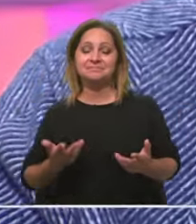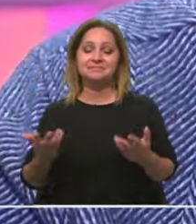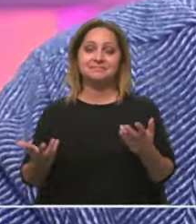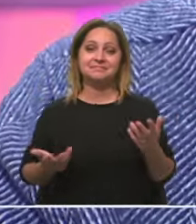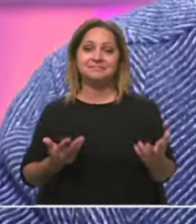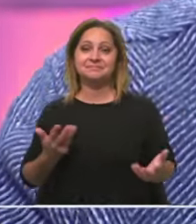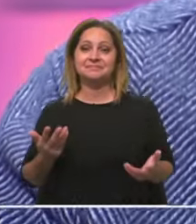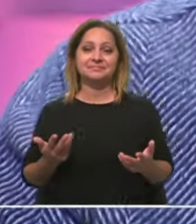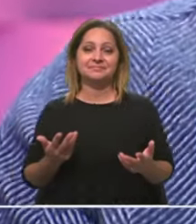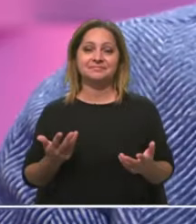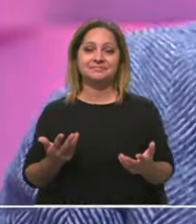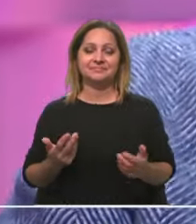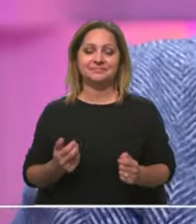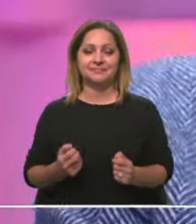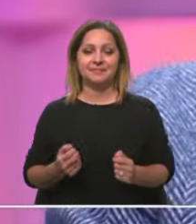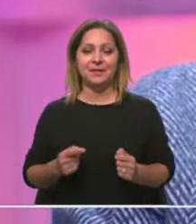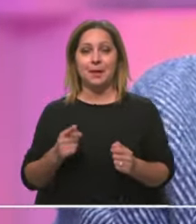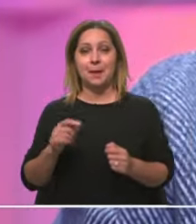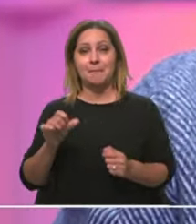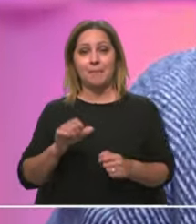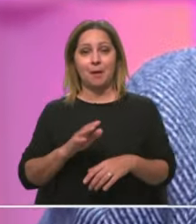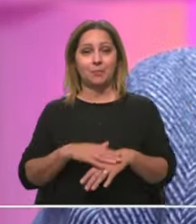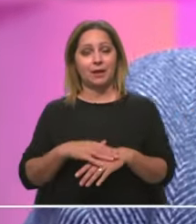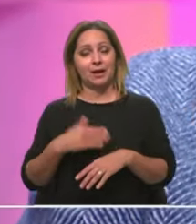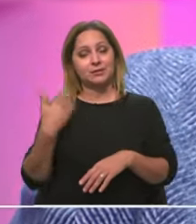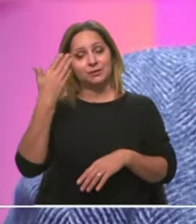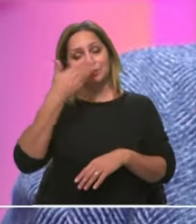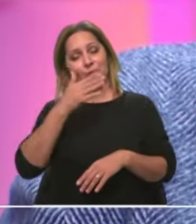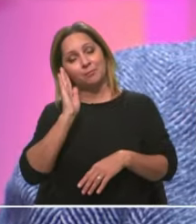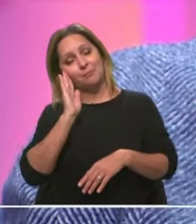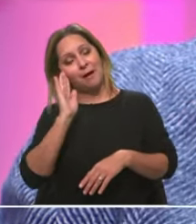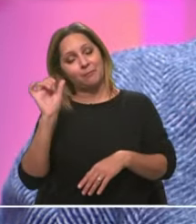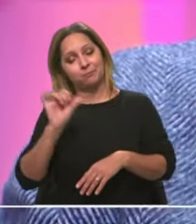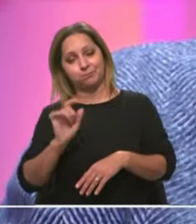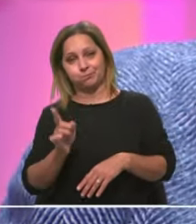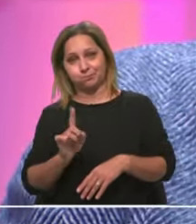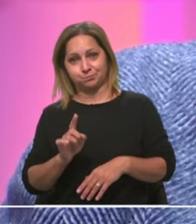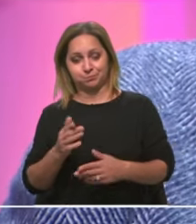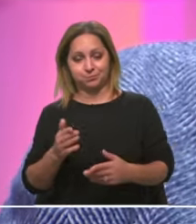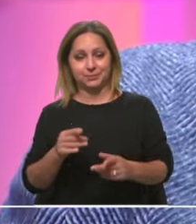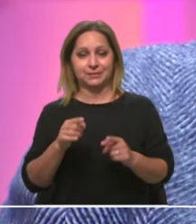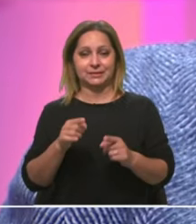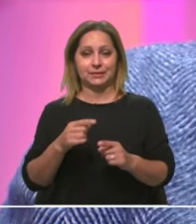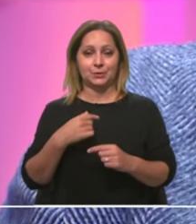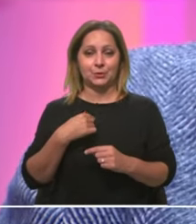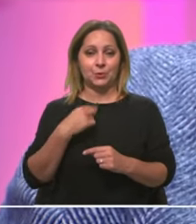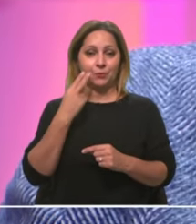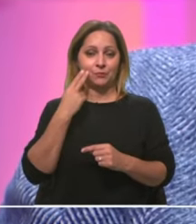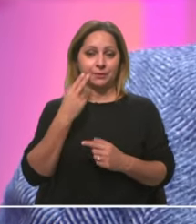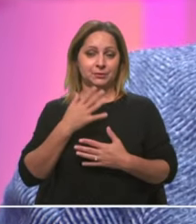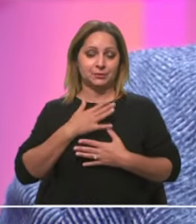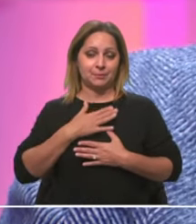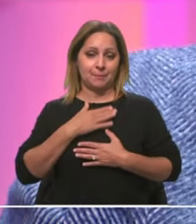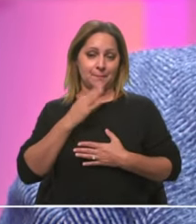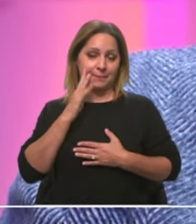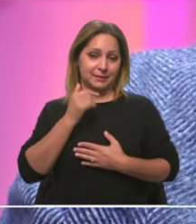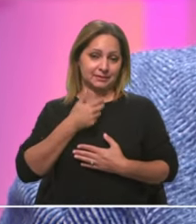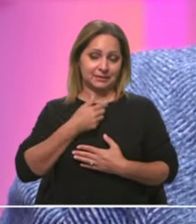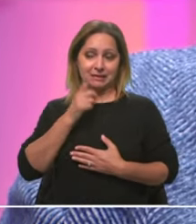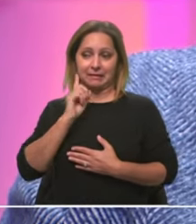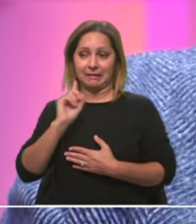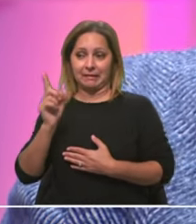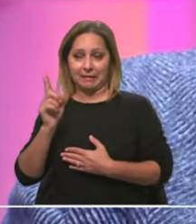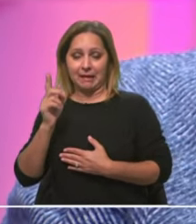pela noite pelas noites mal dormidas is e é o que eu digo nós nós vemos a Pelo menos eu vejo a paternidade e acho que a Carol também